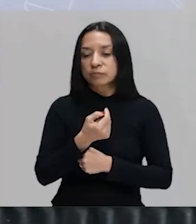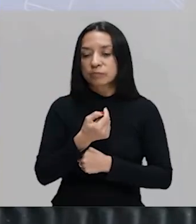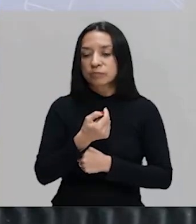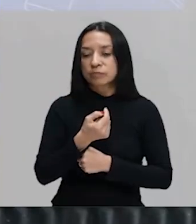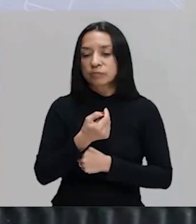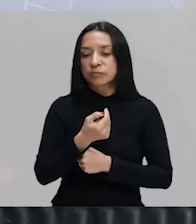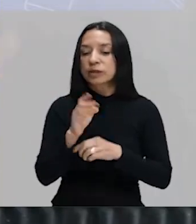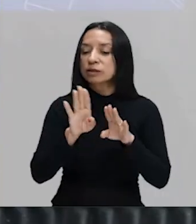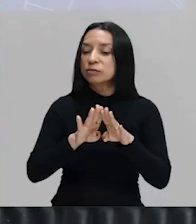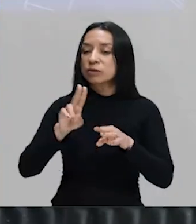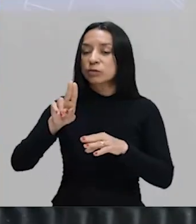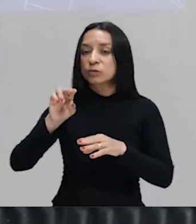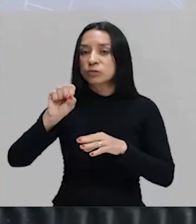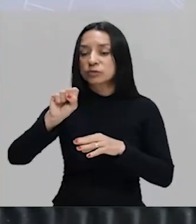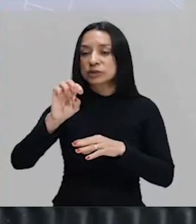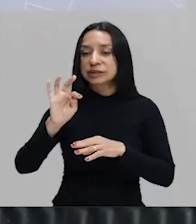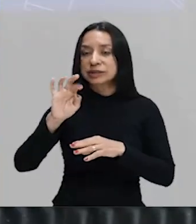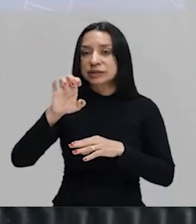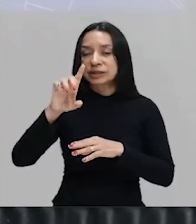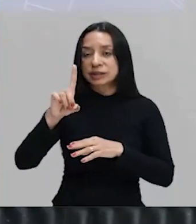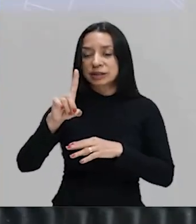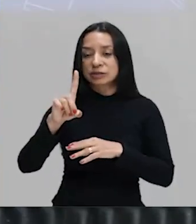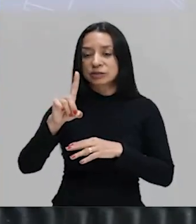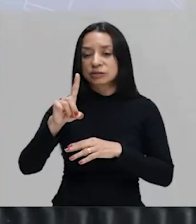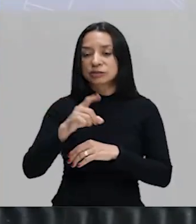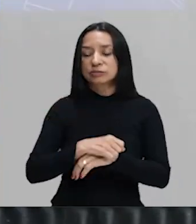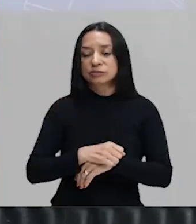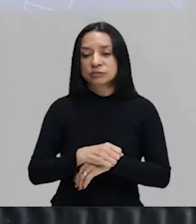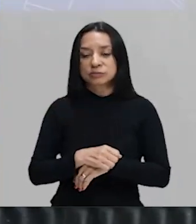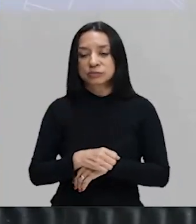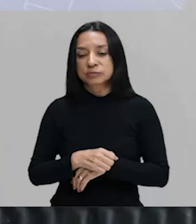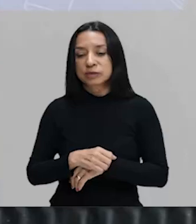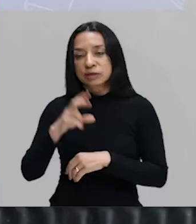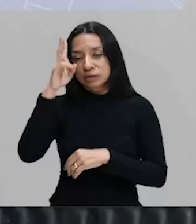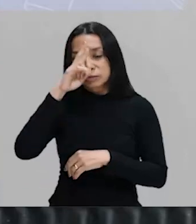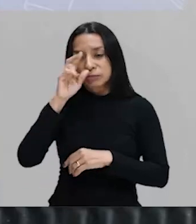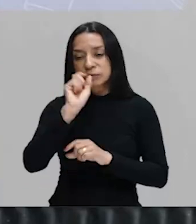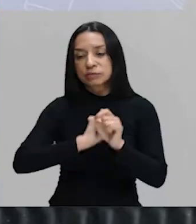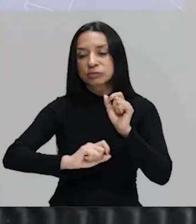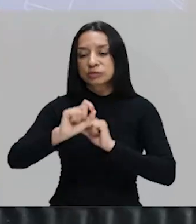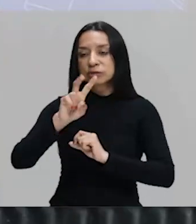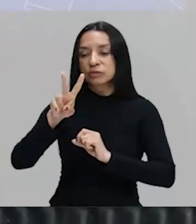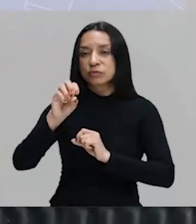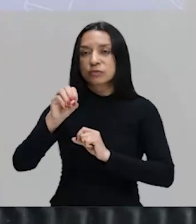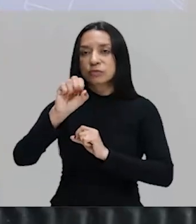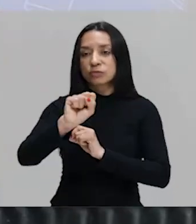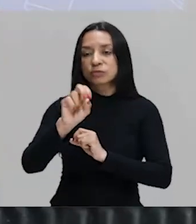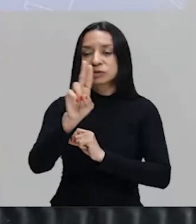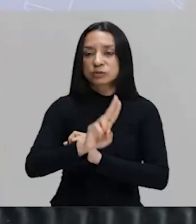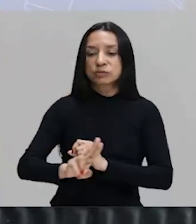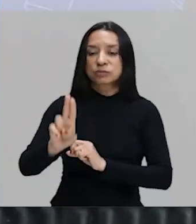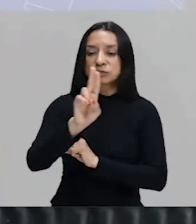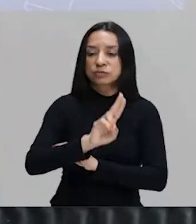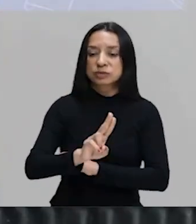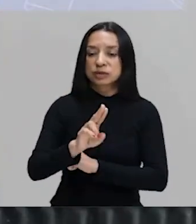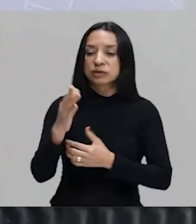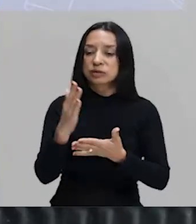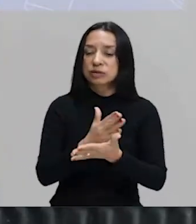além de usted, tu e vos. Lembrando que o vos, ele é utilizado